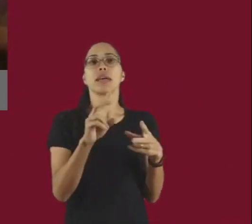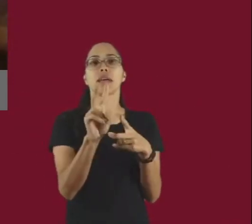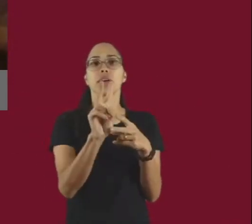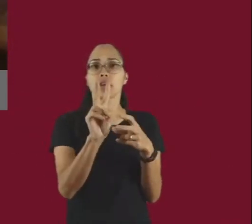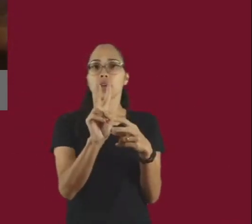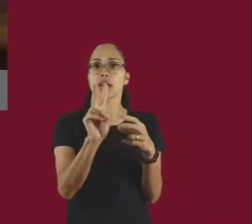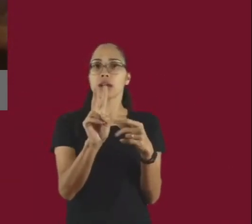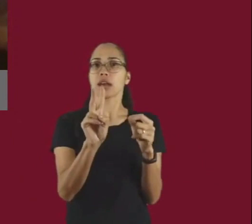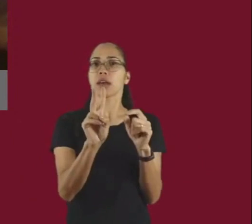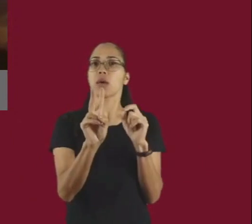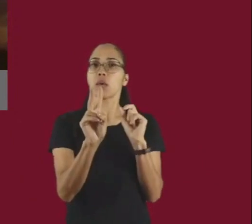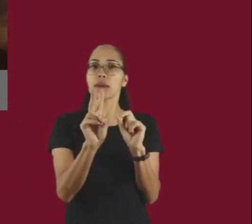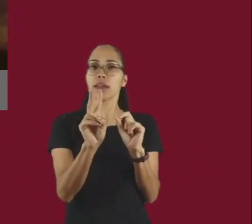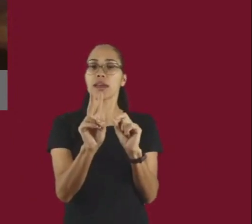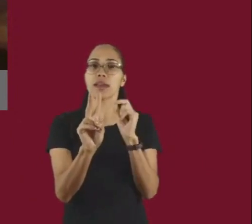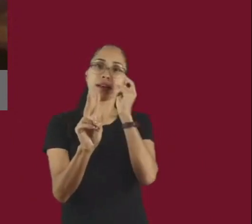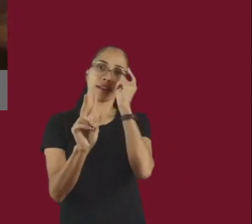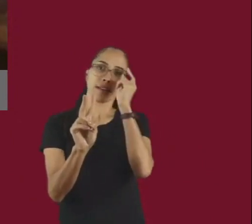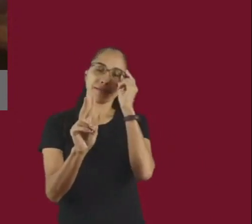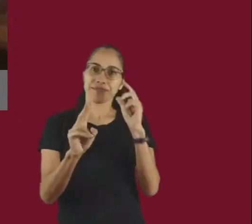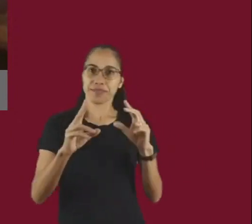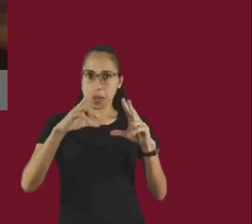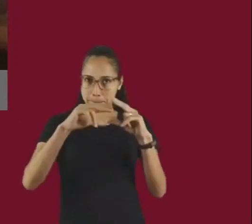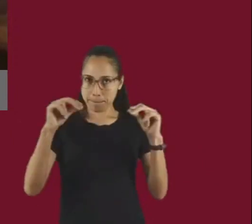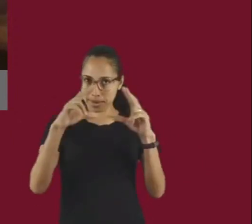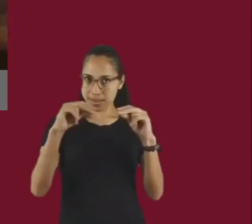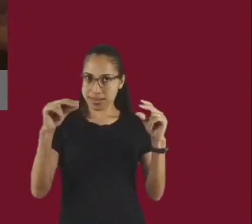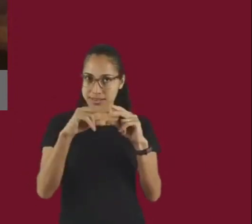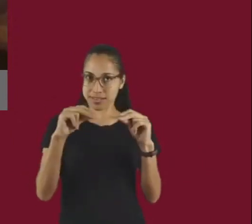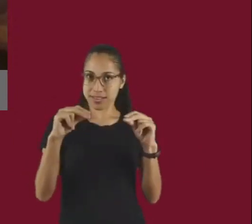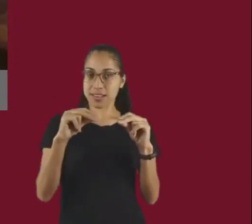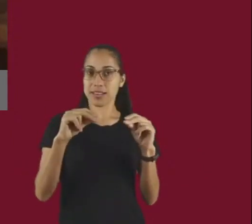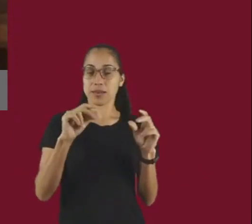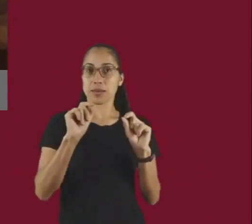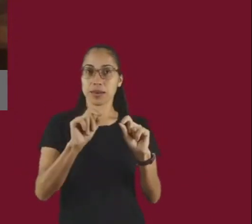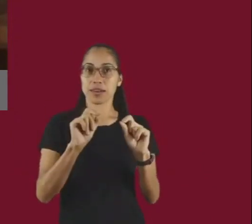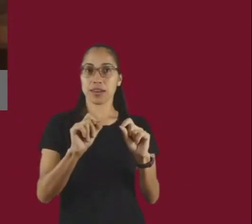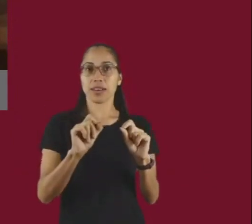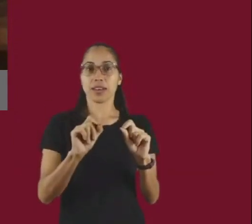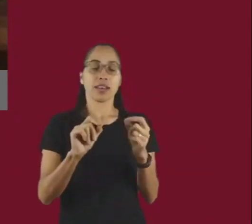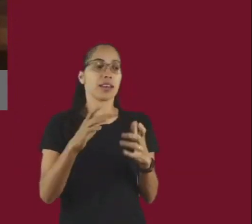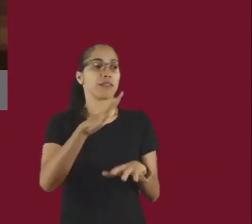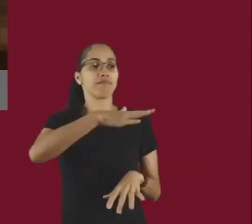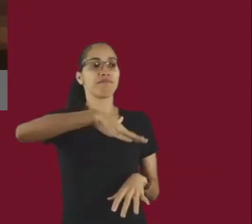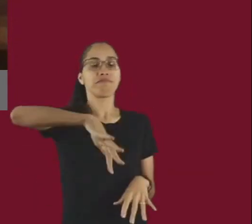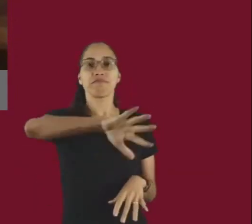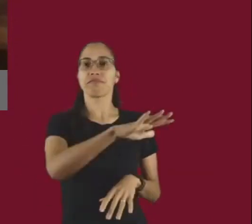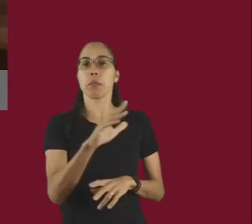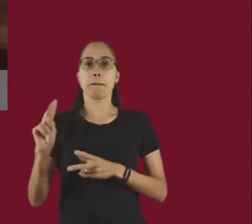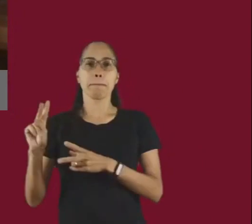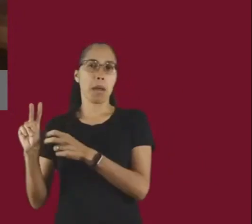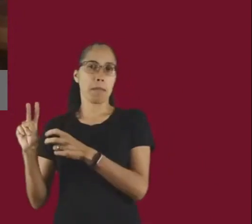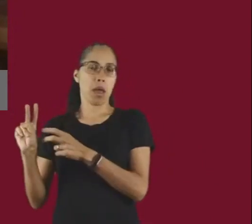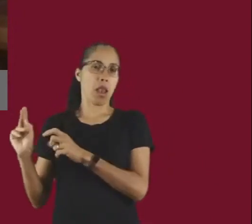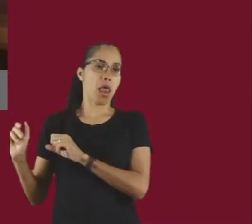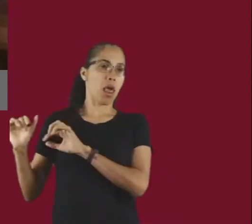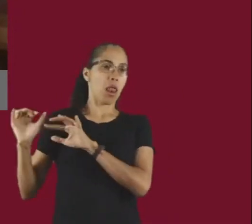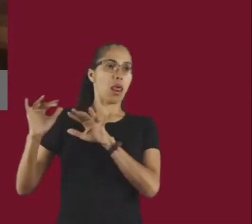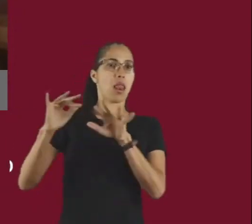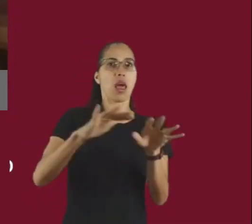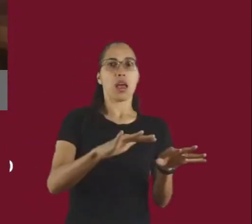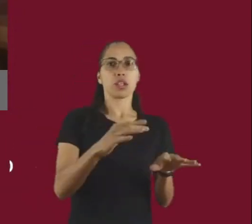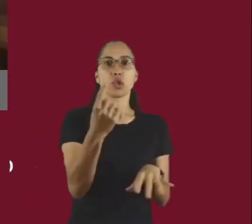no tempo do Bolsonaro. Não teve ninguém que fez mais protesto no tempo do Bolsonaro do que os indígenas. E eles estão sozinhos